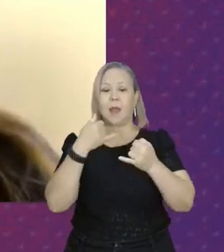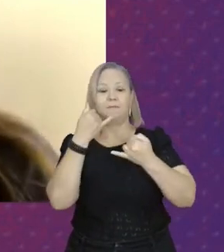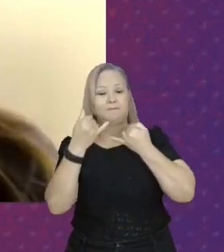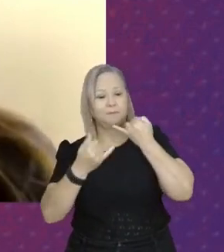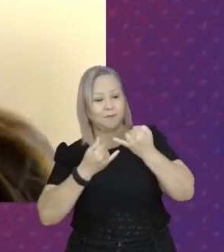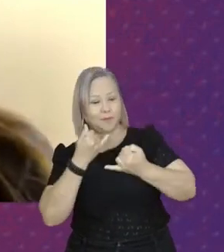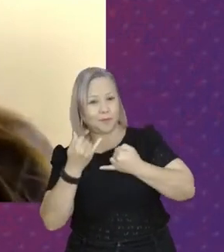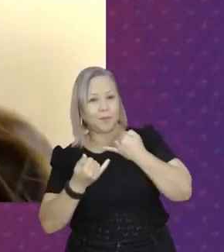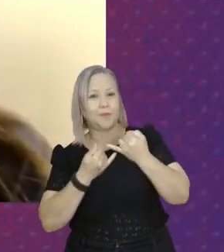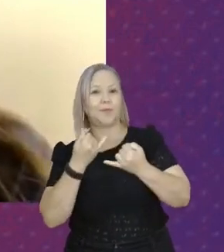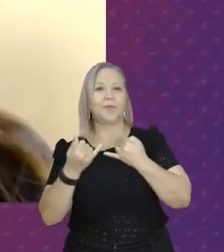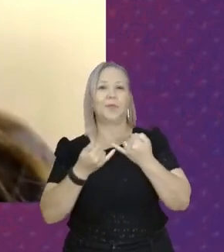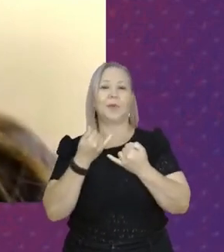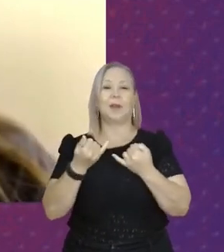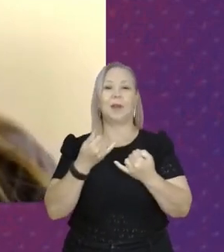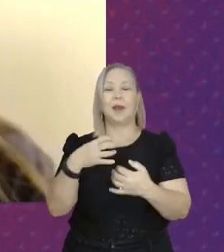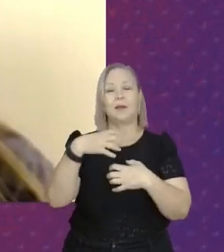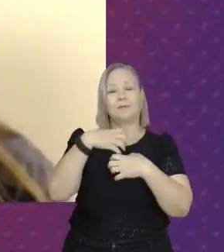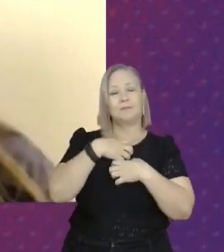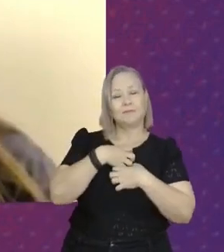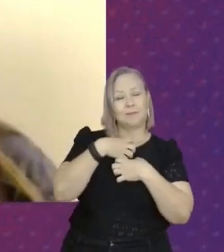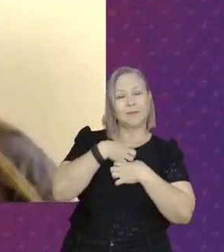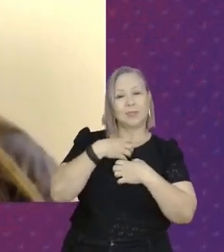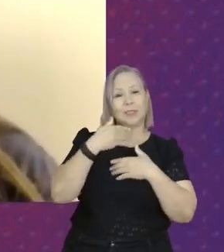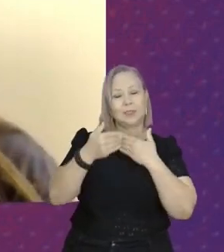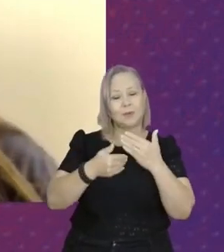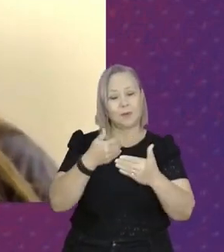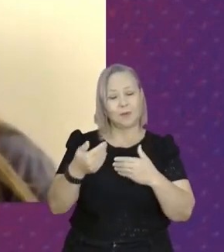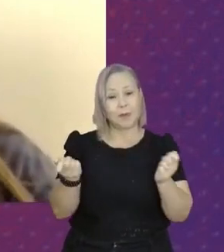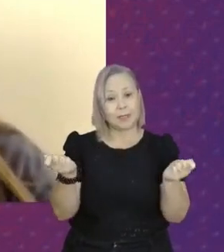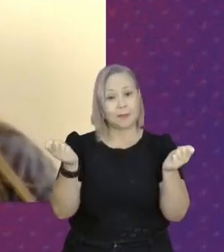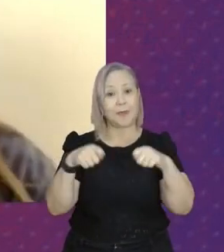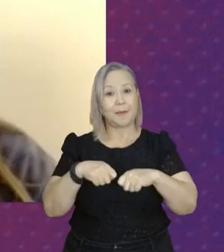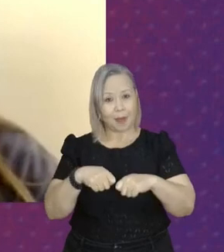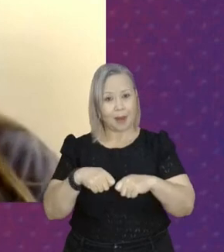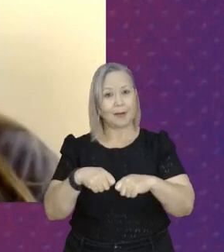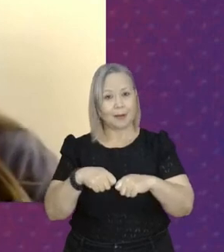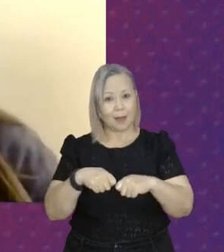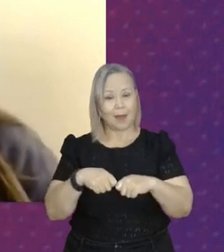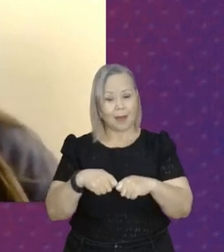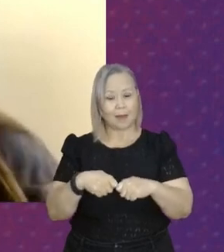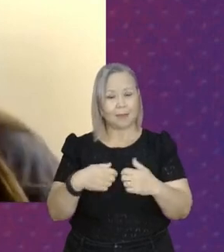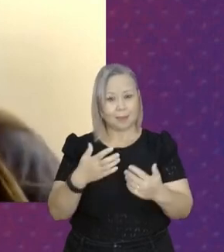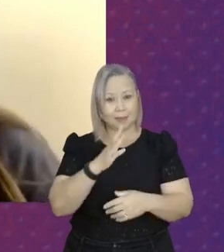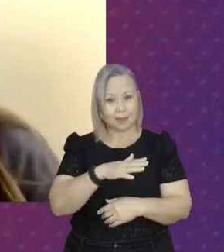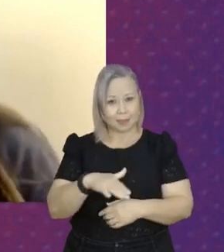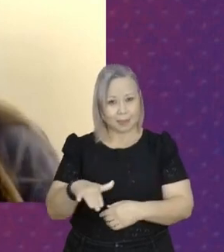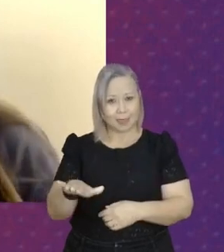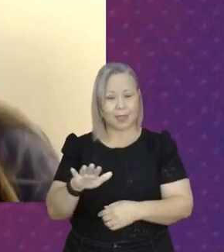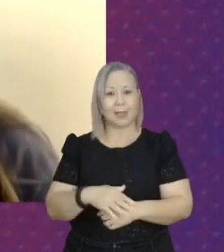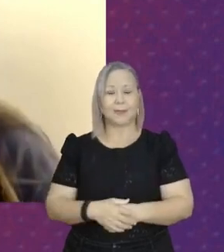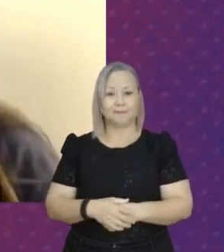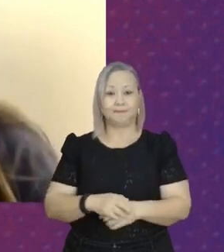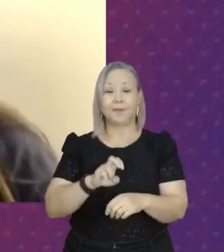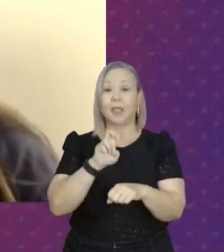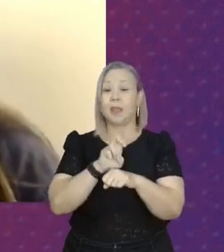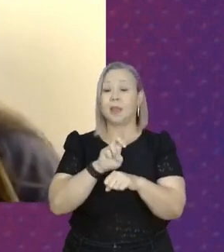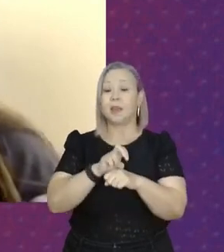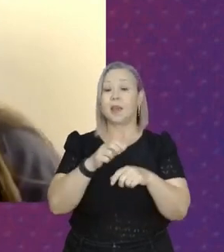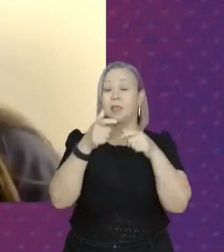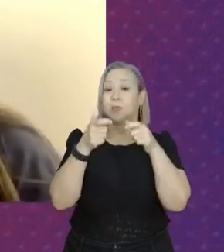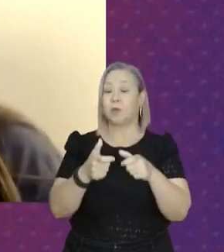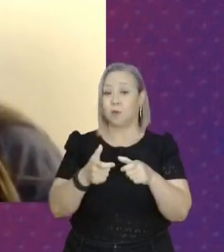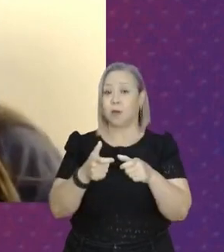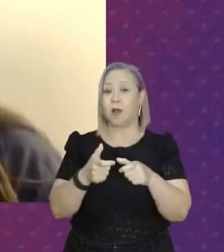brincar ele tem um sentido de desenvolvimento dessas habilidades e capacidades para a vida comum. As creches são